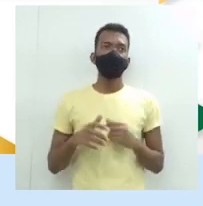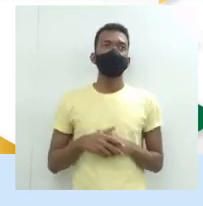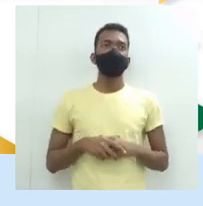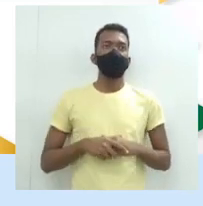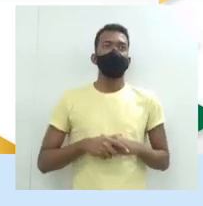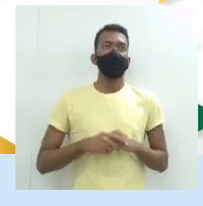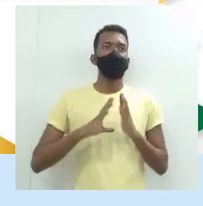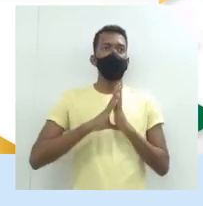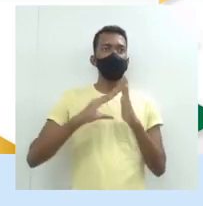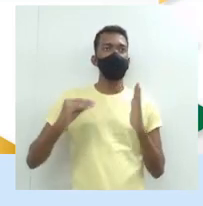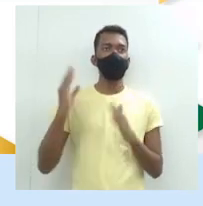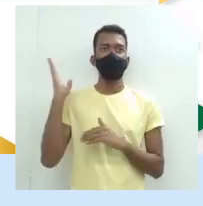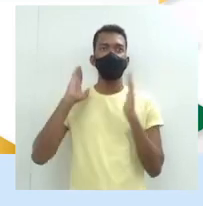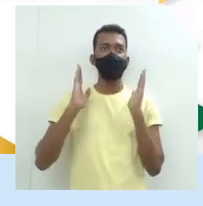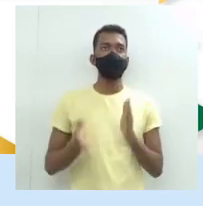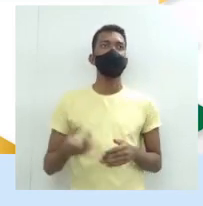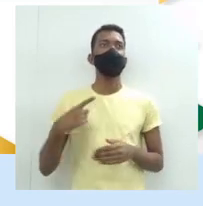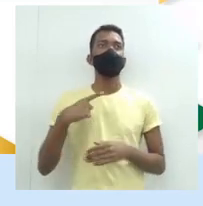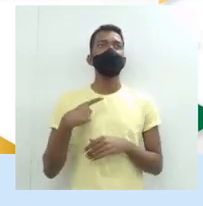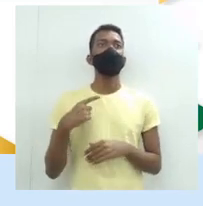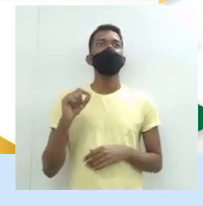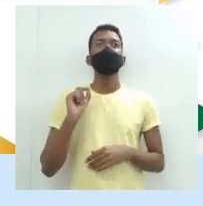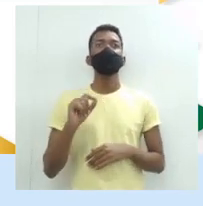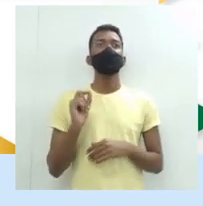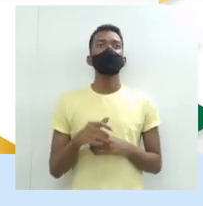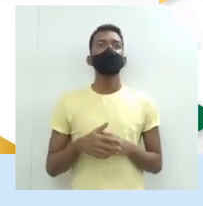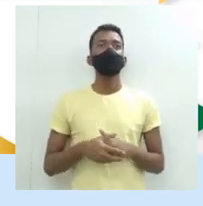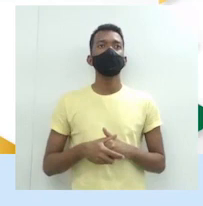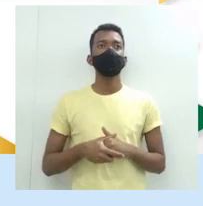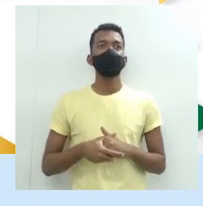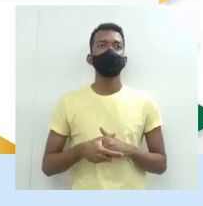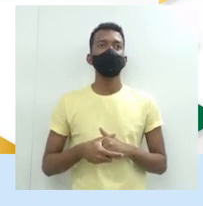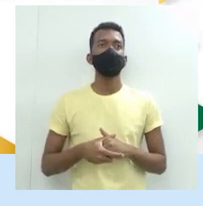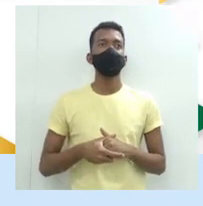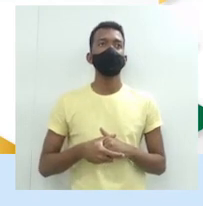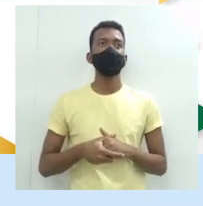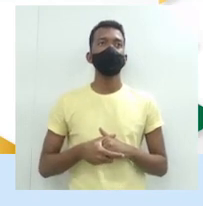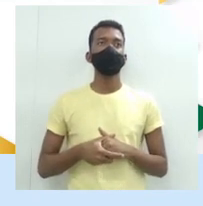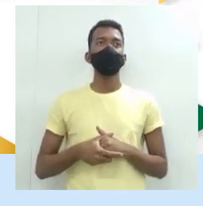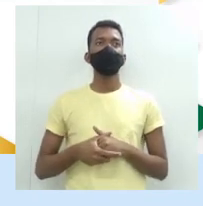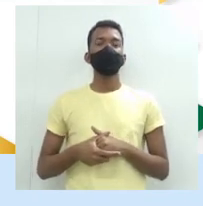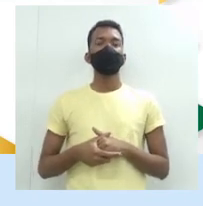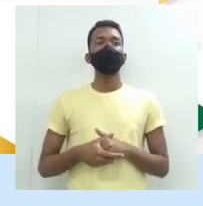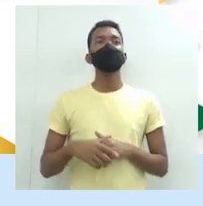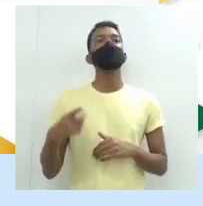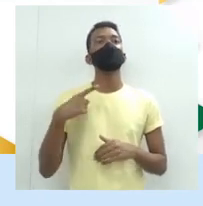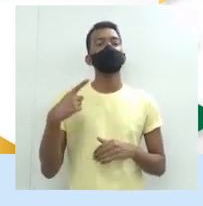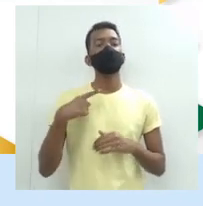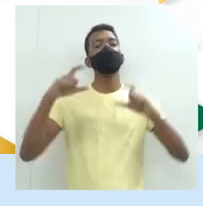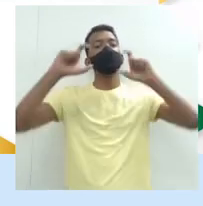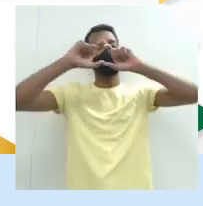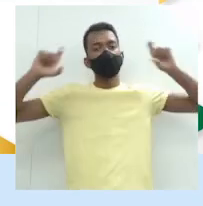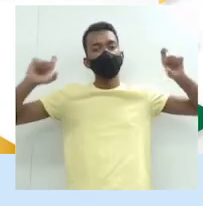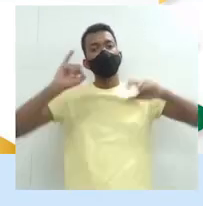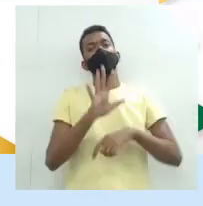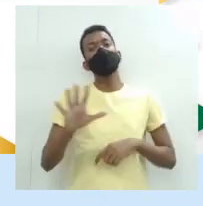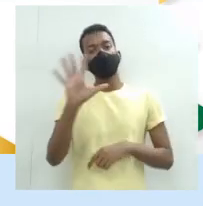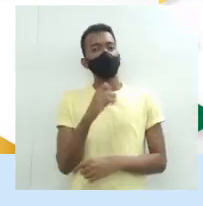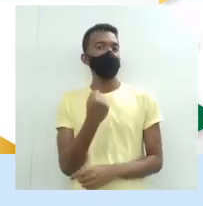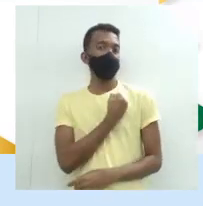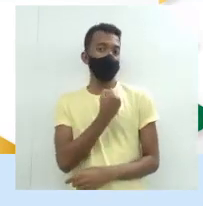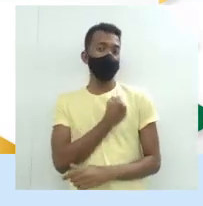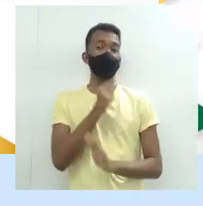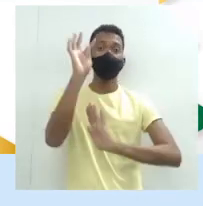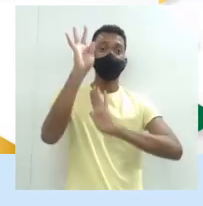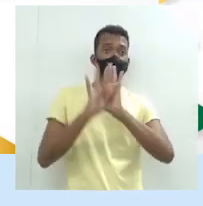desse modelo, a gente tem já o título, a imagem, número, texto e até a marca, como